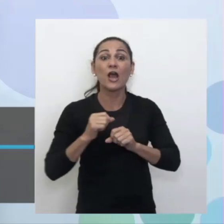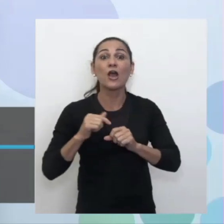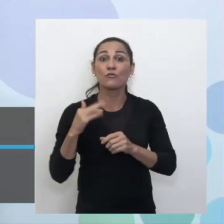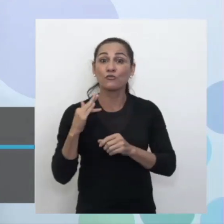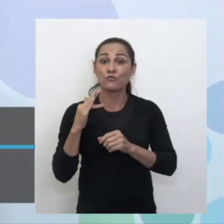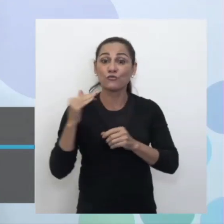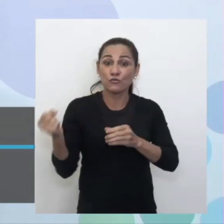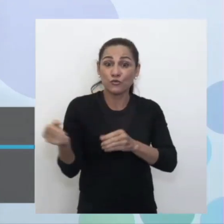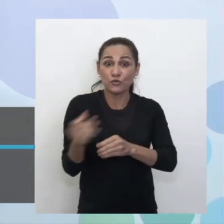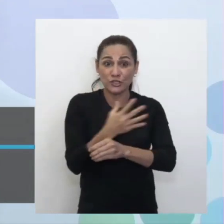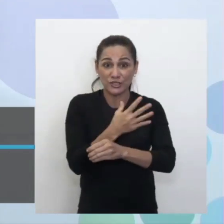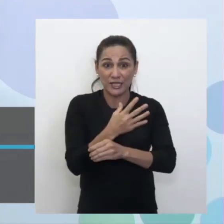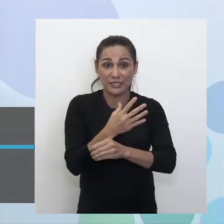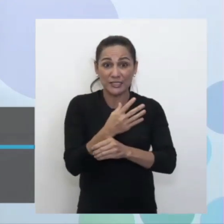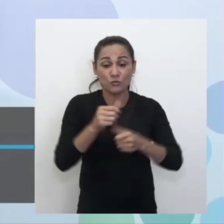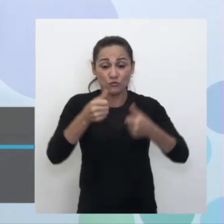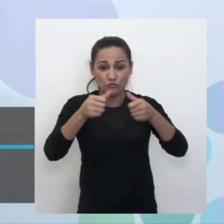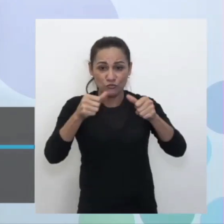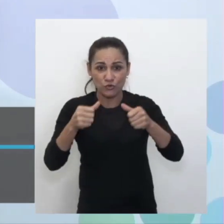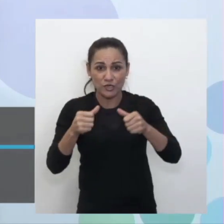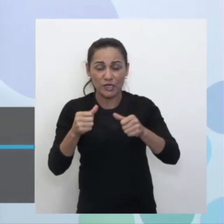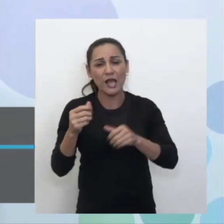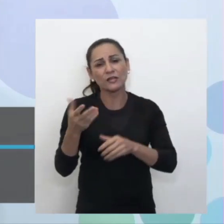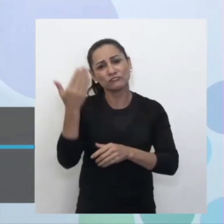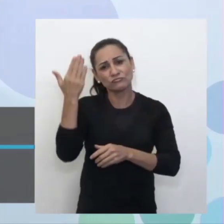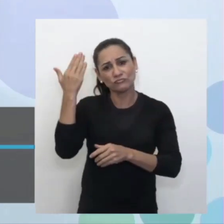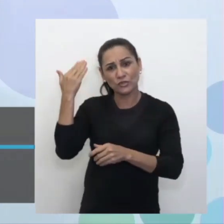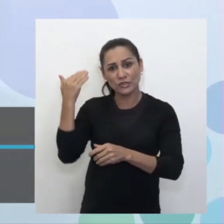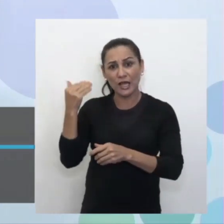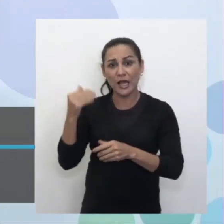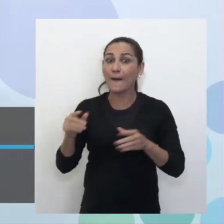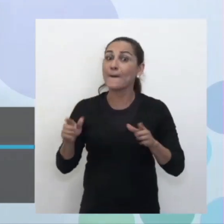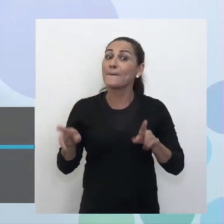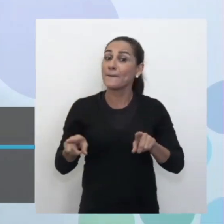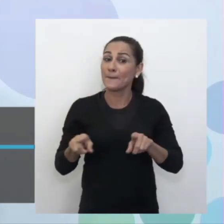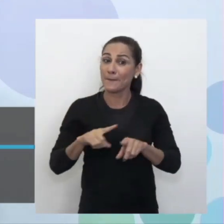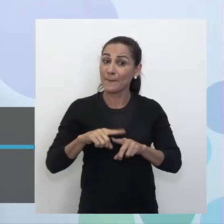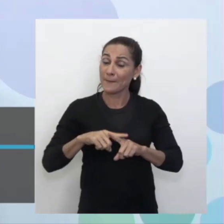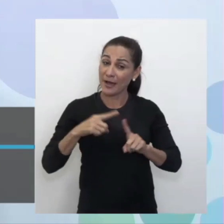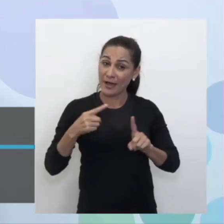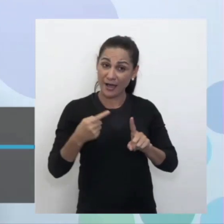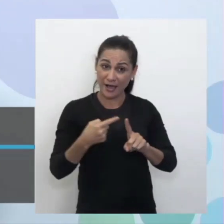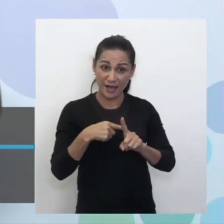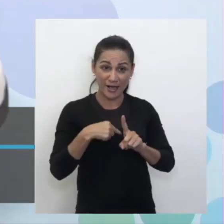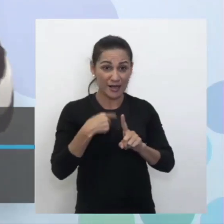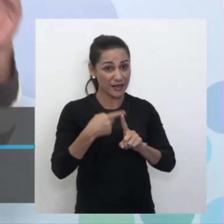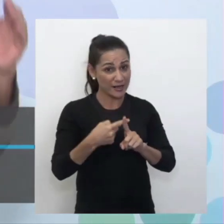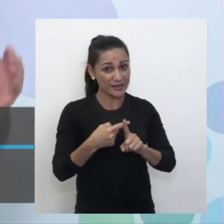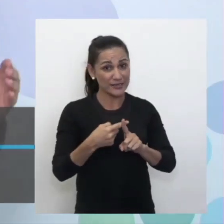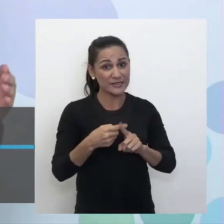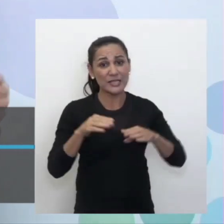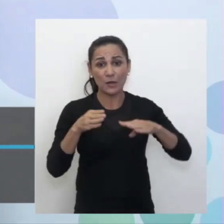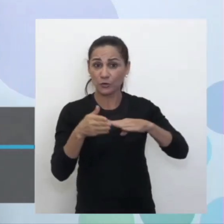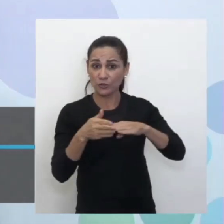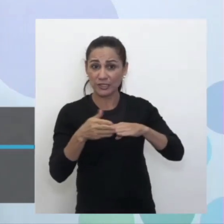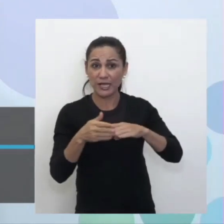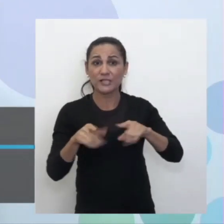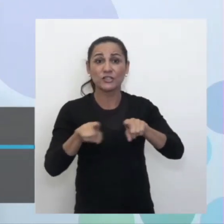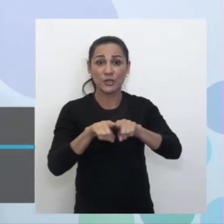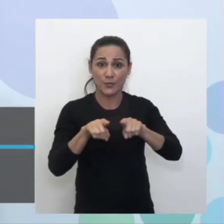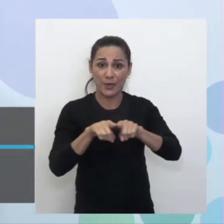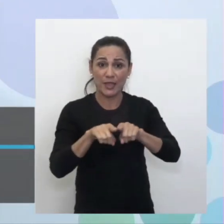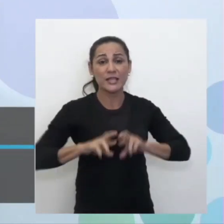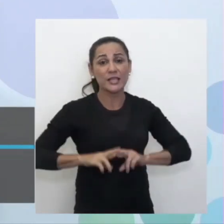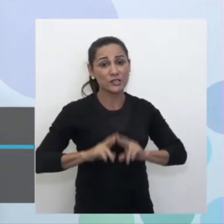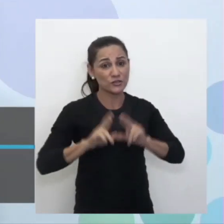nova antiguidade. Mas a modernidade traz também outros conceitos. Conceitos